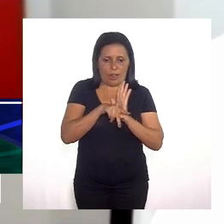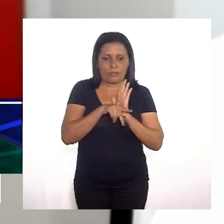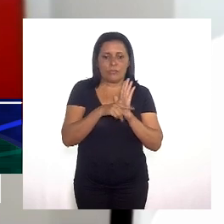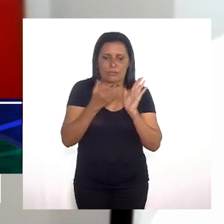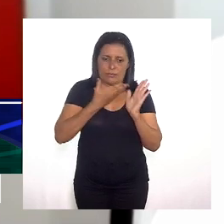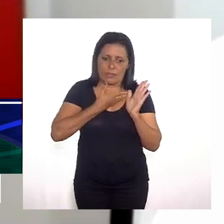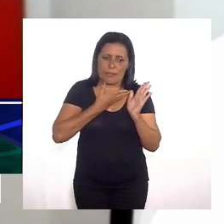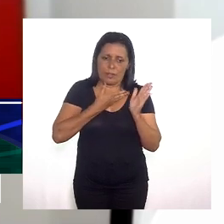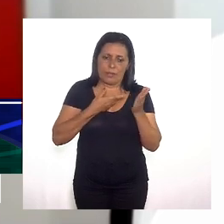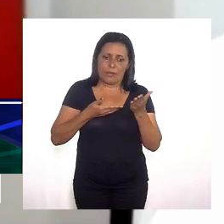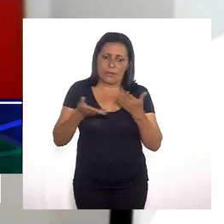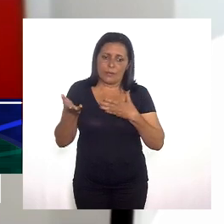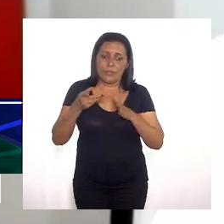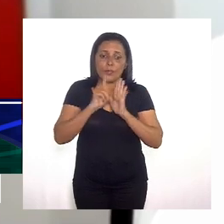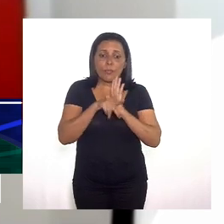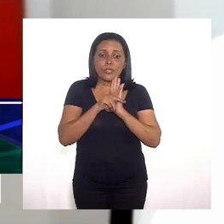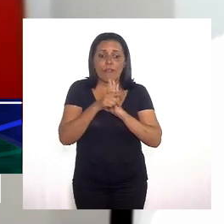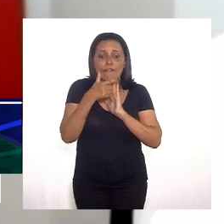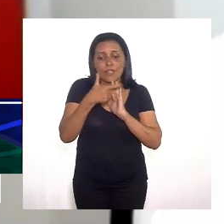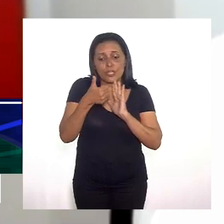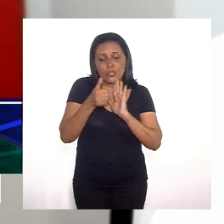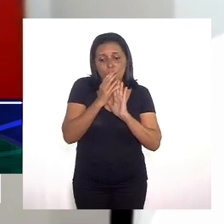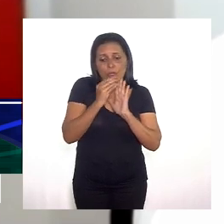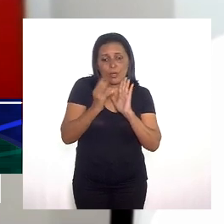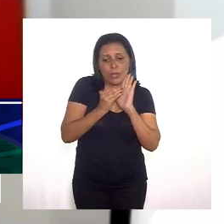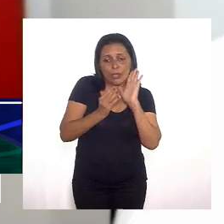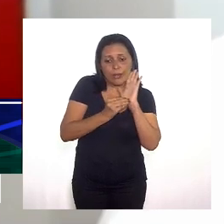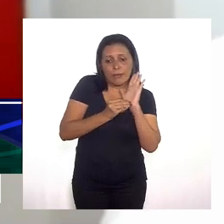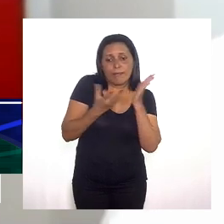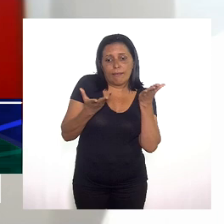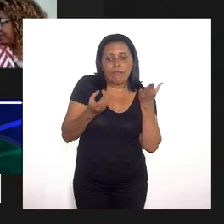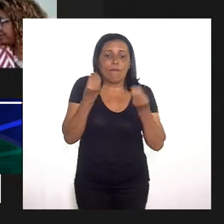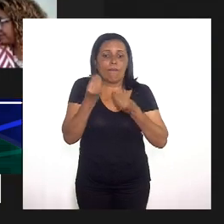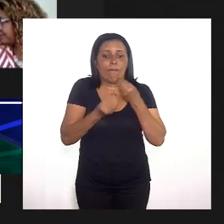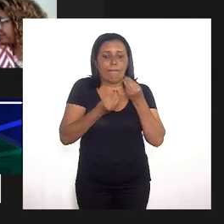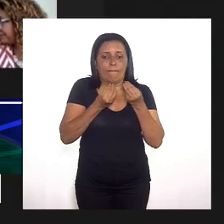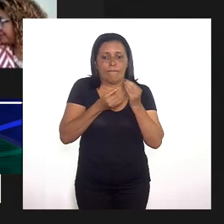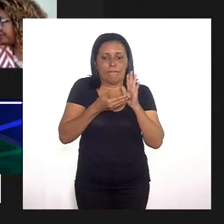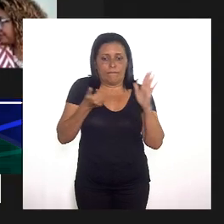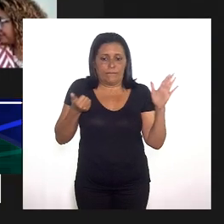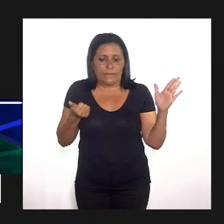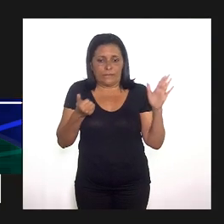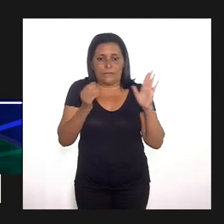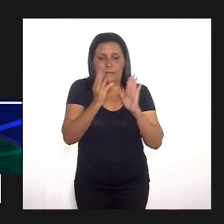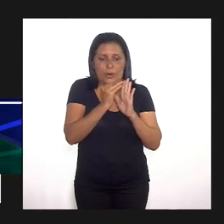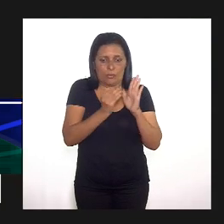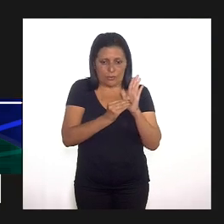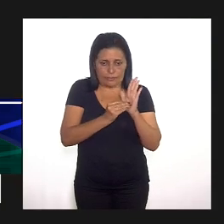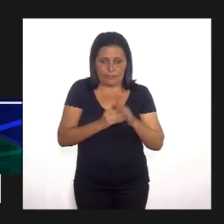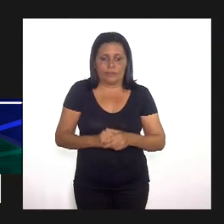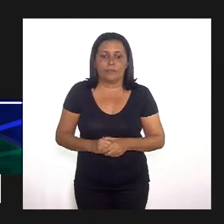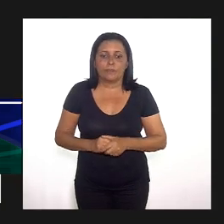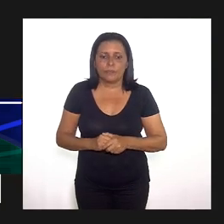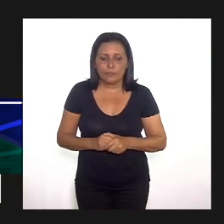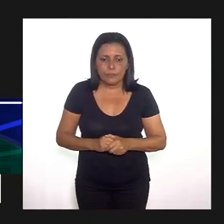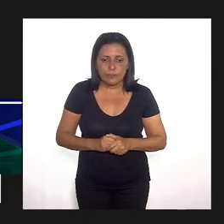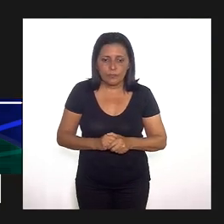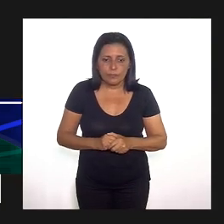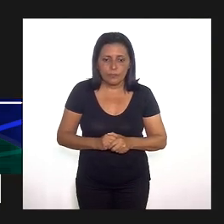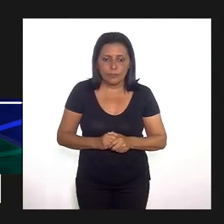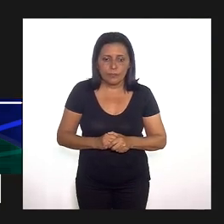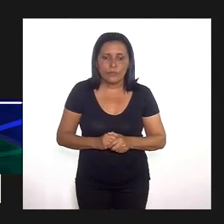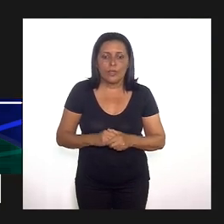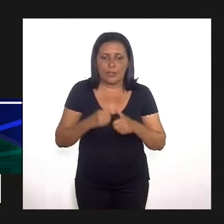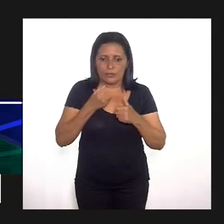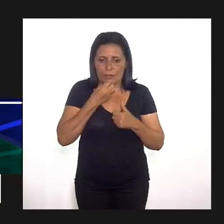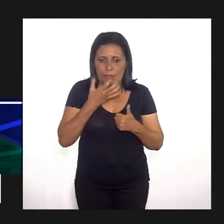Só para não. O projeto recebeu 21 emendas, ele sairá de pauta. Tá? Ah, tá bom. Vai sair de pauta, presidente? Vai. Então